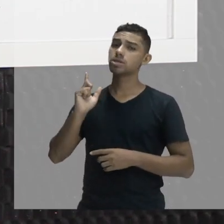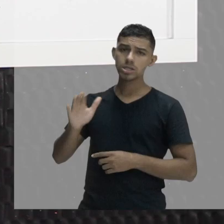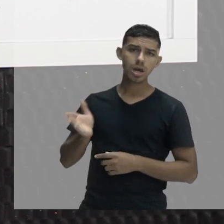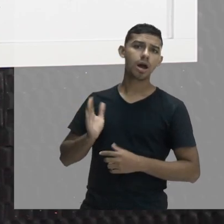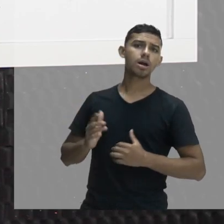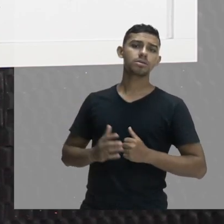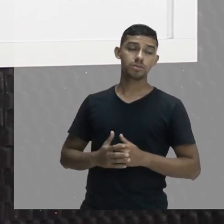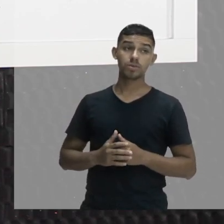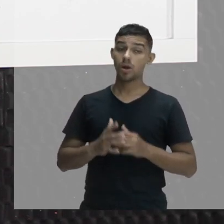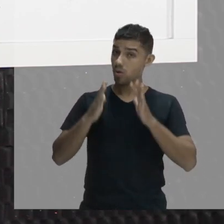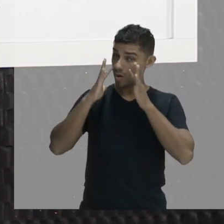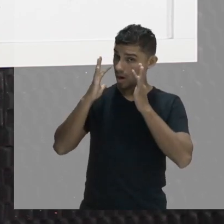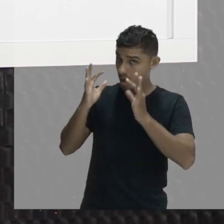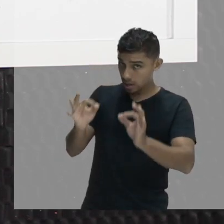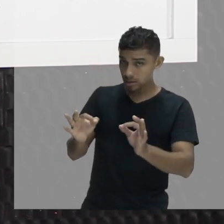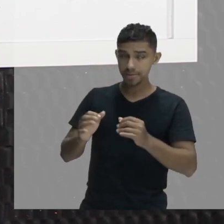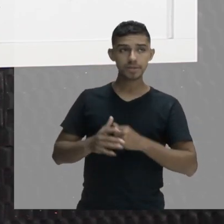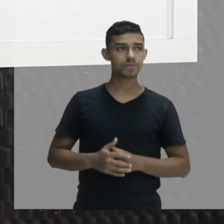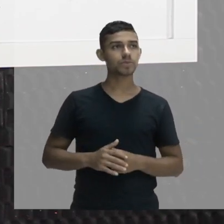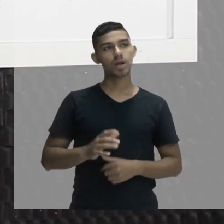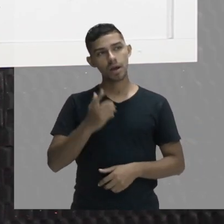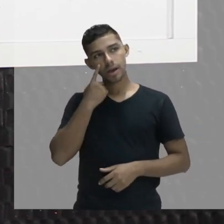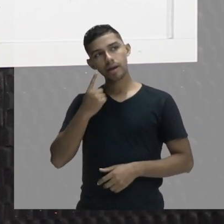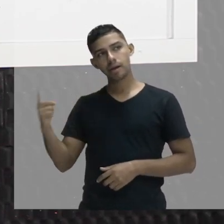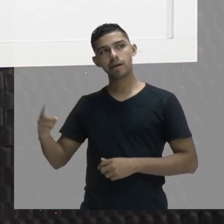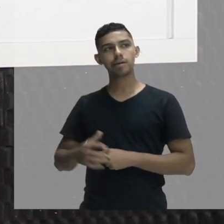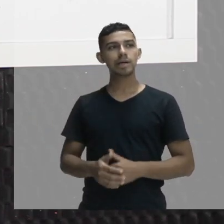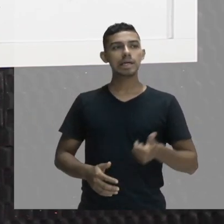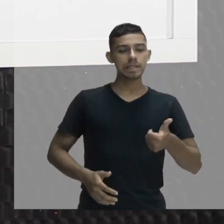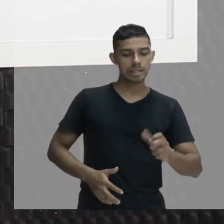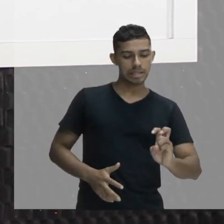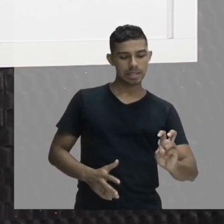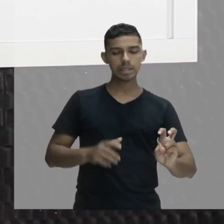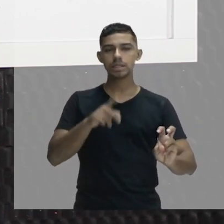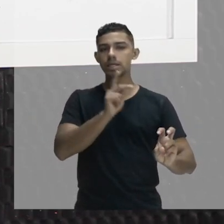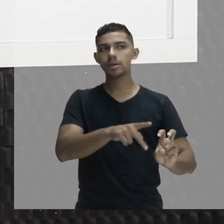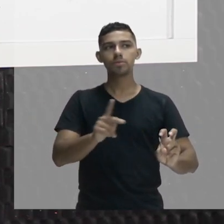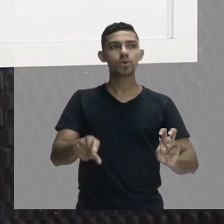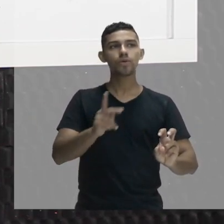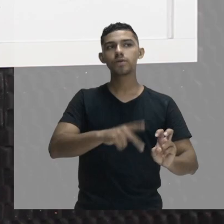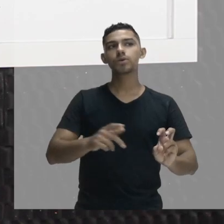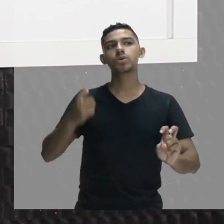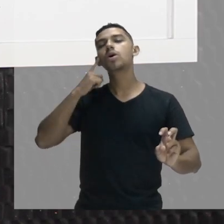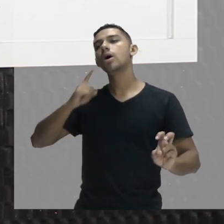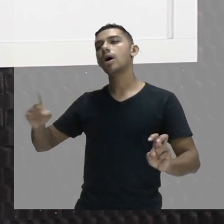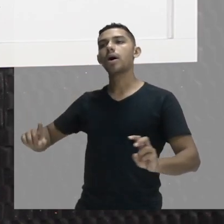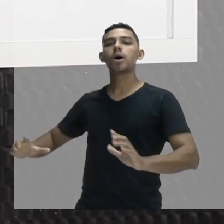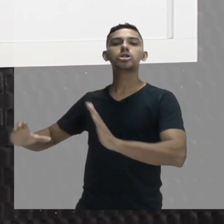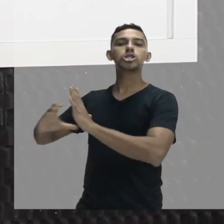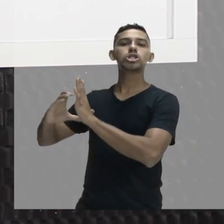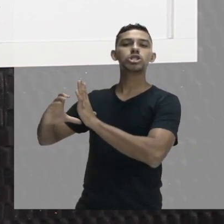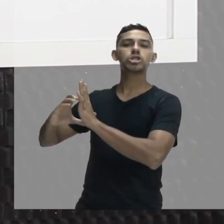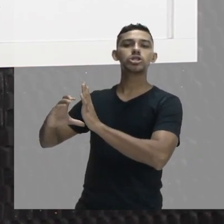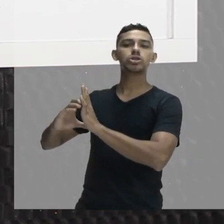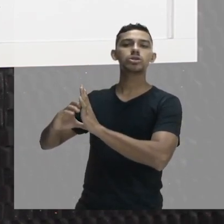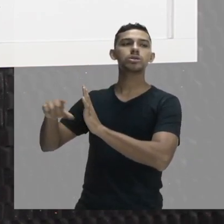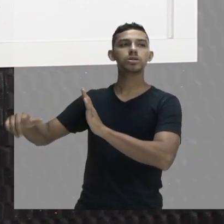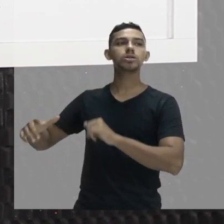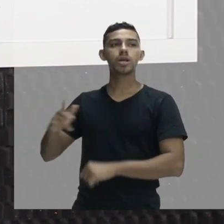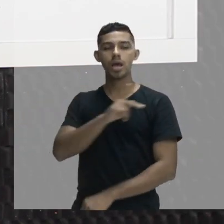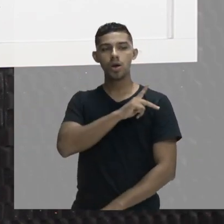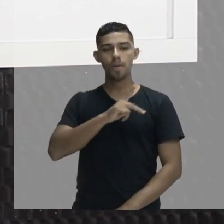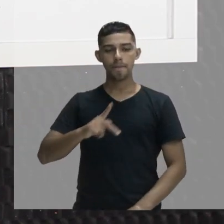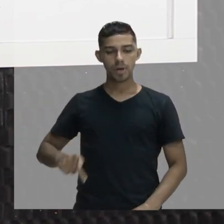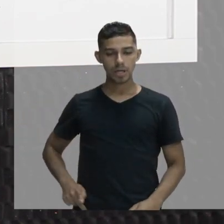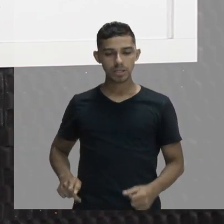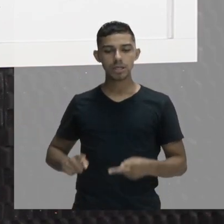professores, né? Para formar aí uma comissão, um sindicato, por exemplo. E nessa comissão tem um